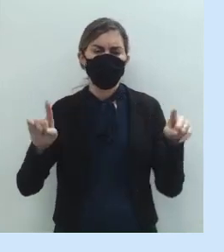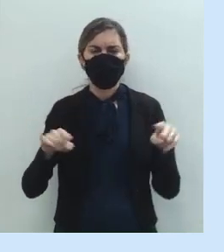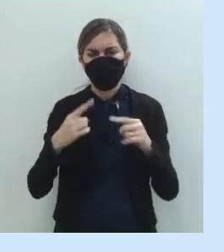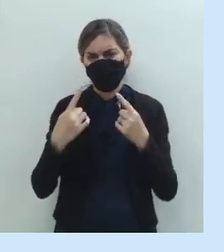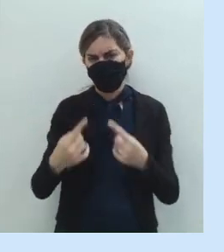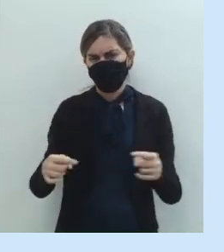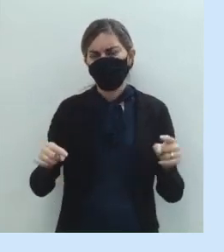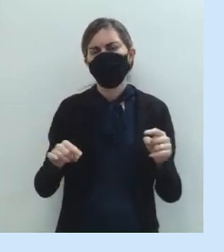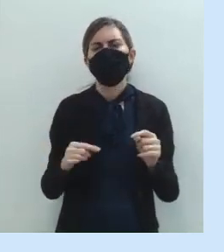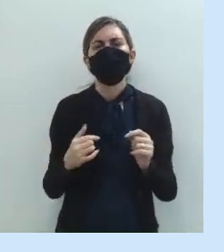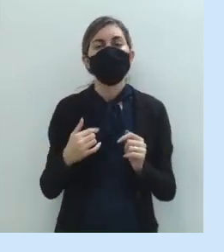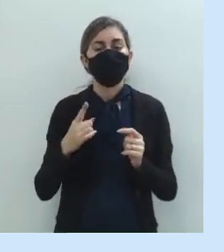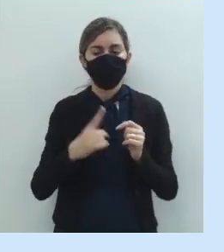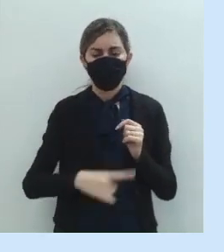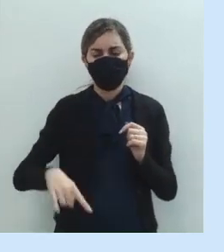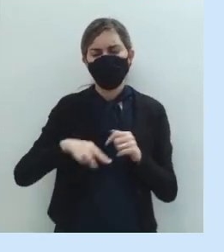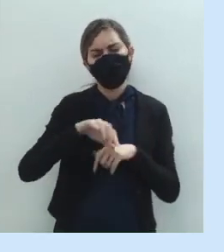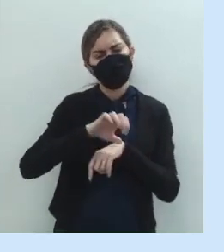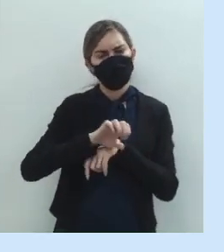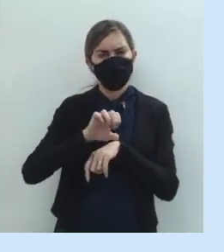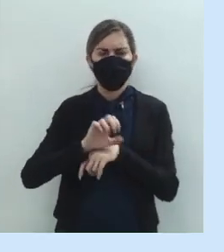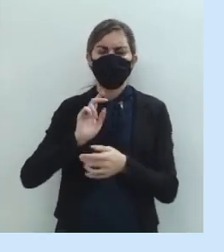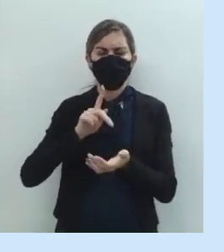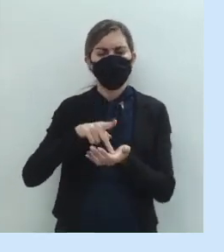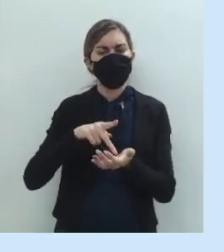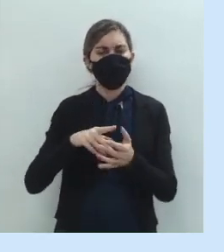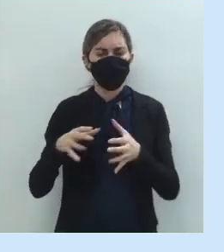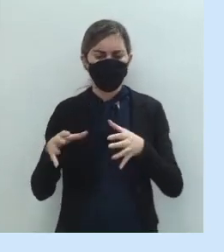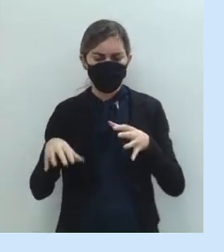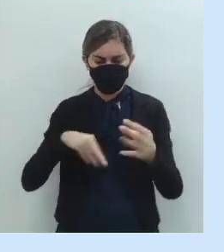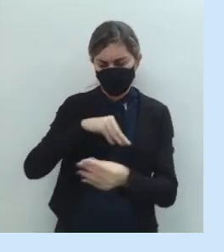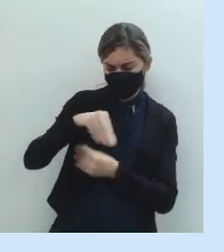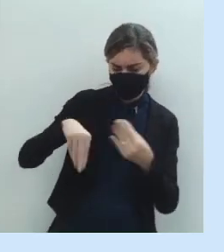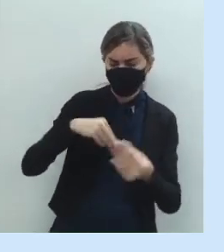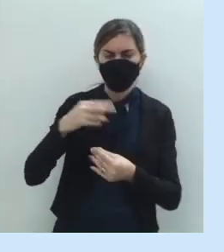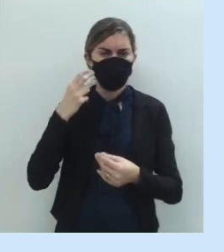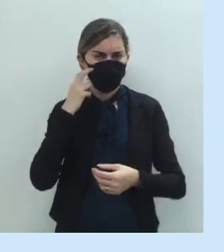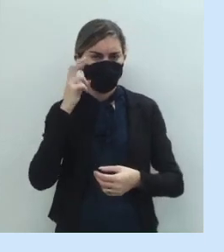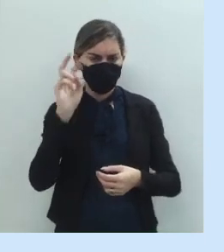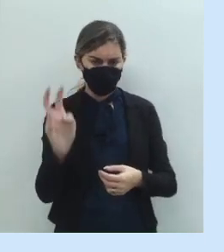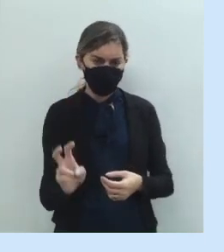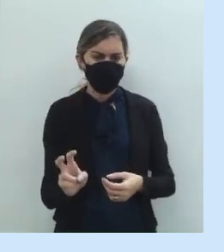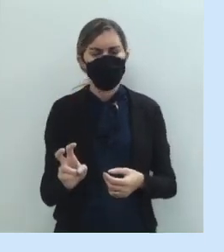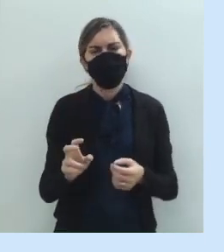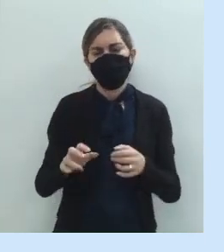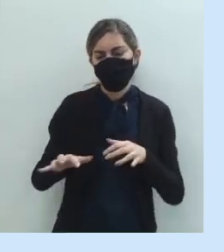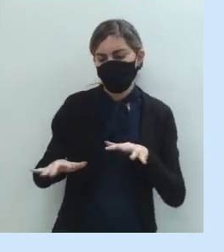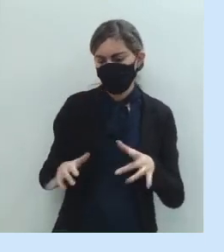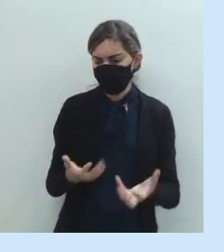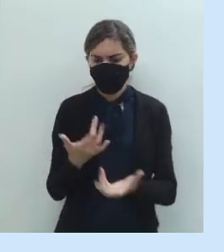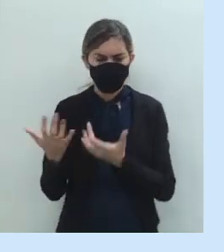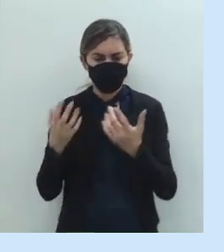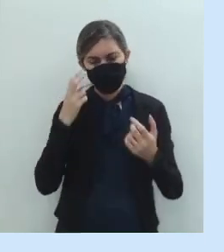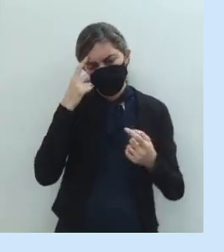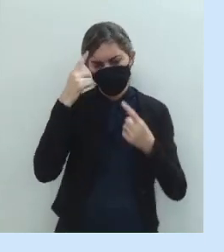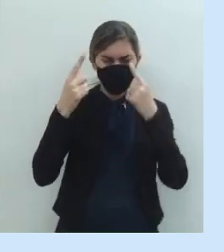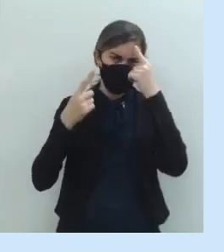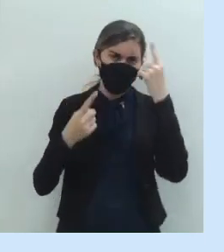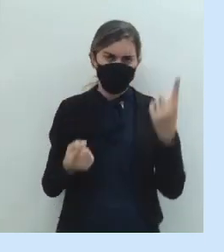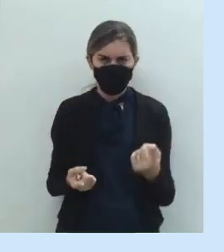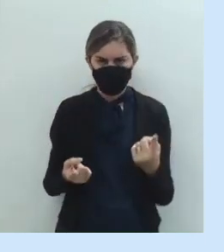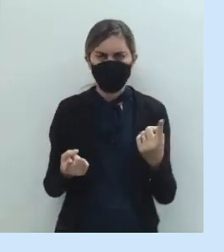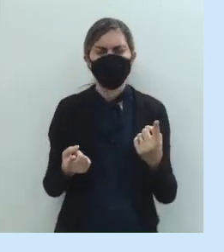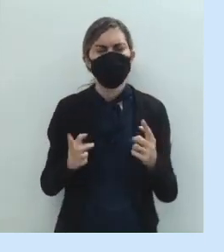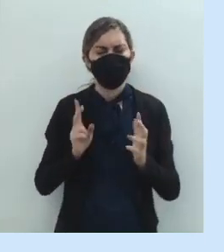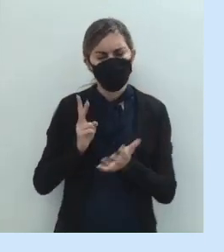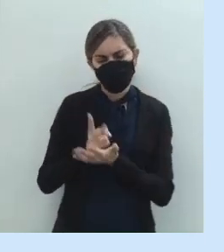aqui em Pernambuco. Nosso estado é um verdadeiro caldeirão de cultura que ferve boas ideias, né? Que